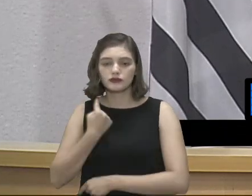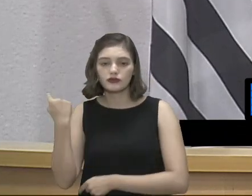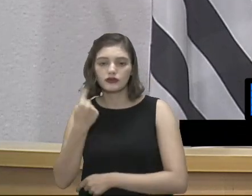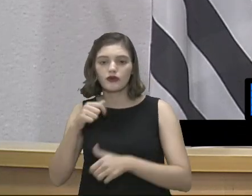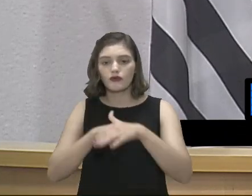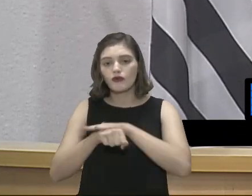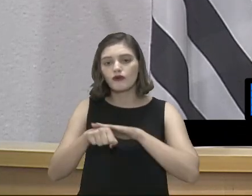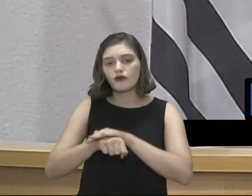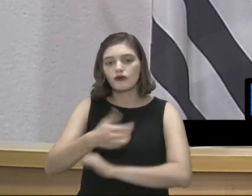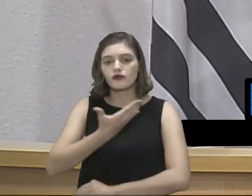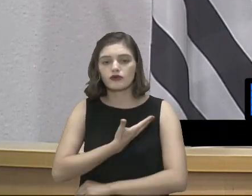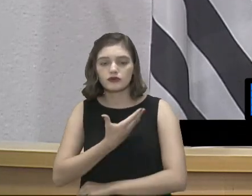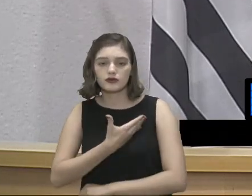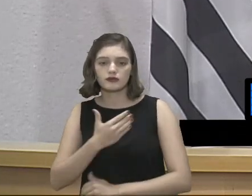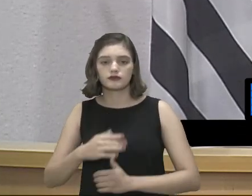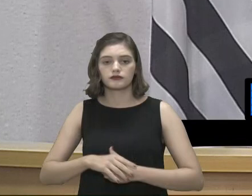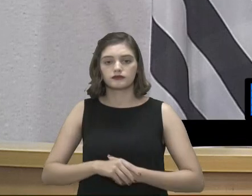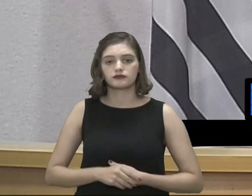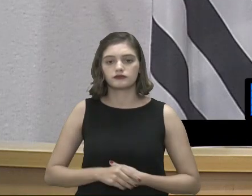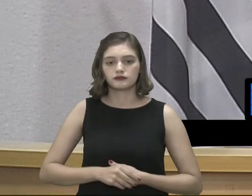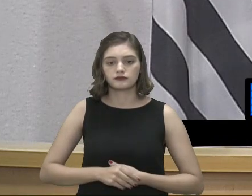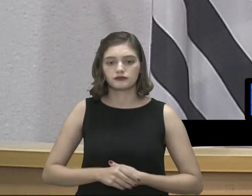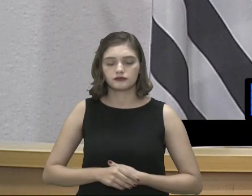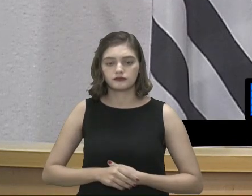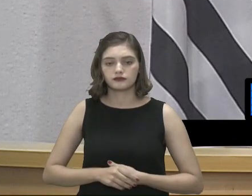com remédios, indicações.